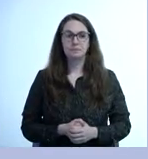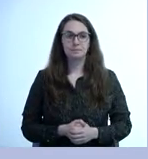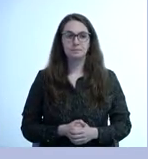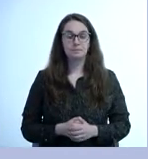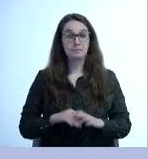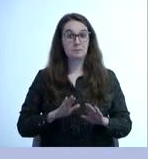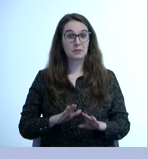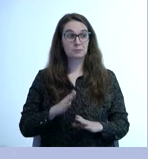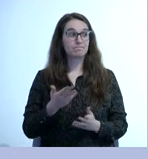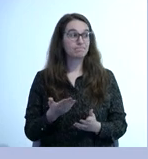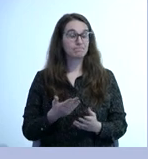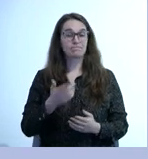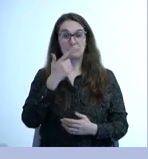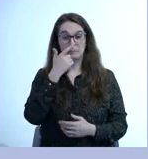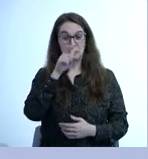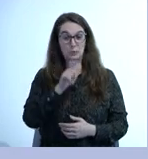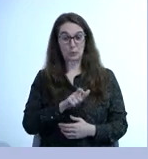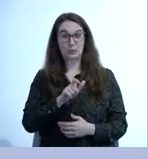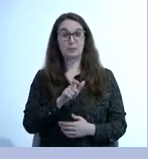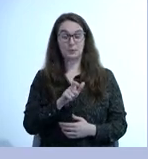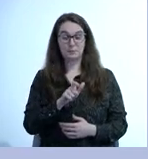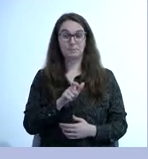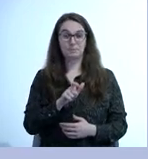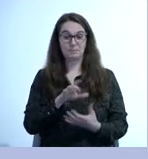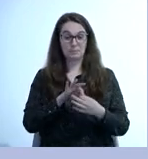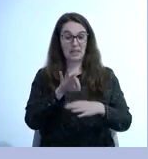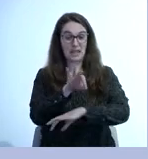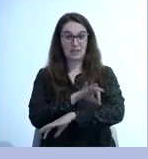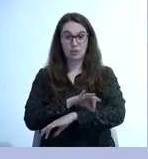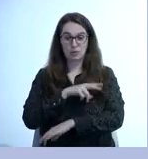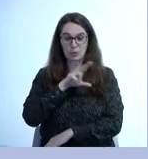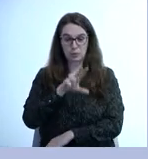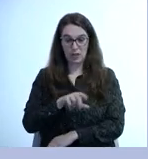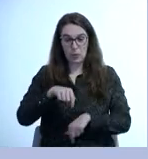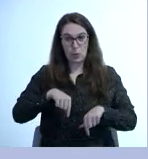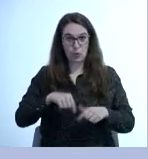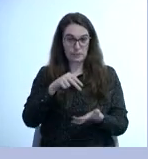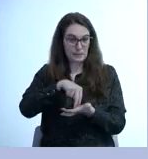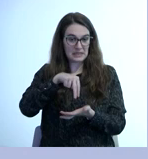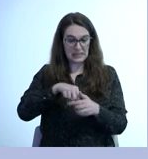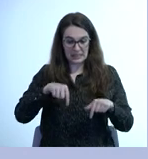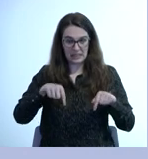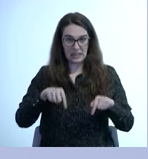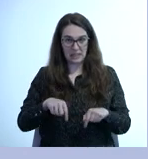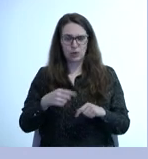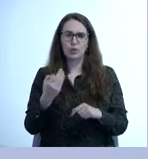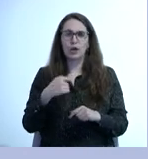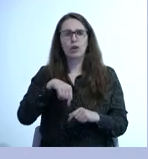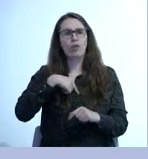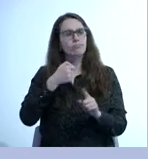estas figuras singulares da arquitetura portuguesa, que hoje estão aqui presentes e que foram